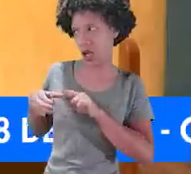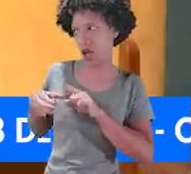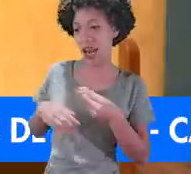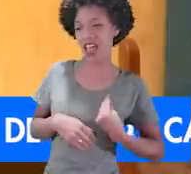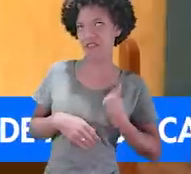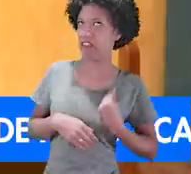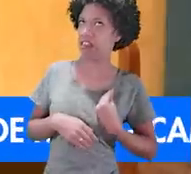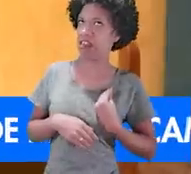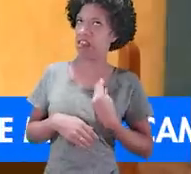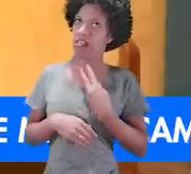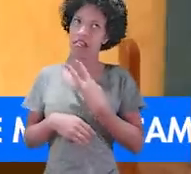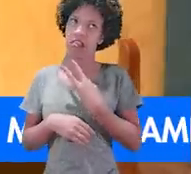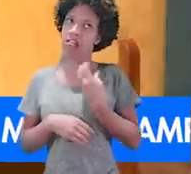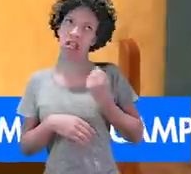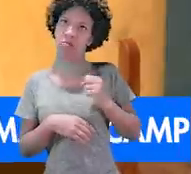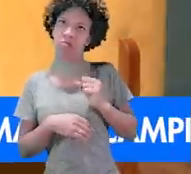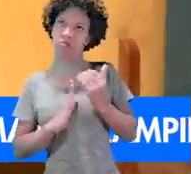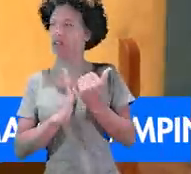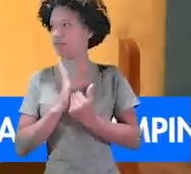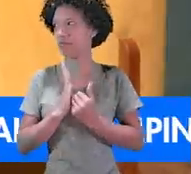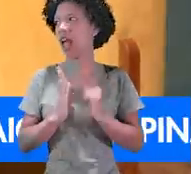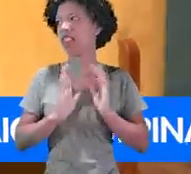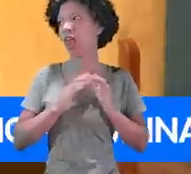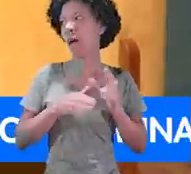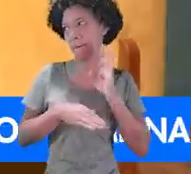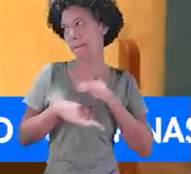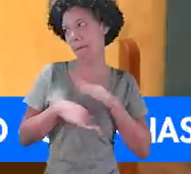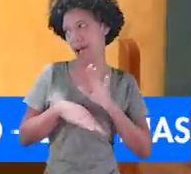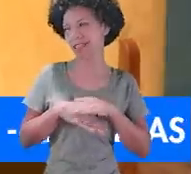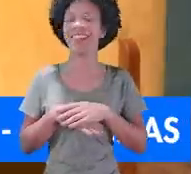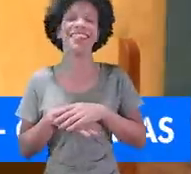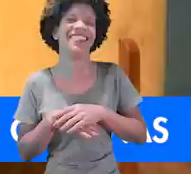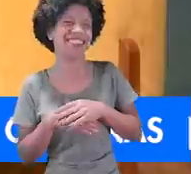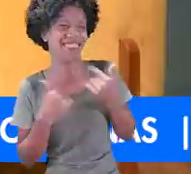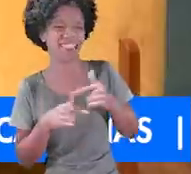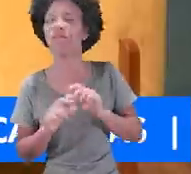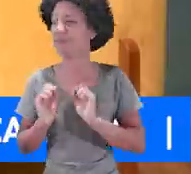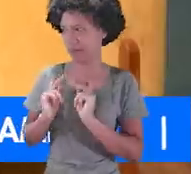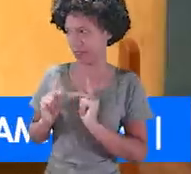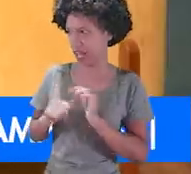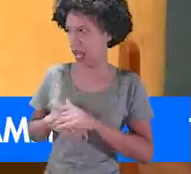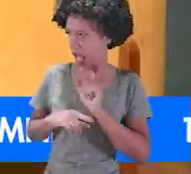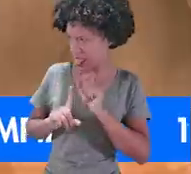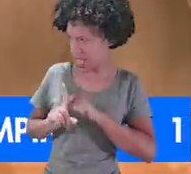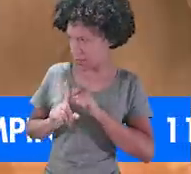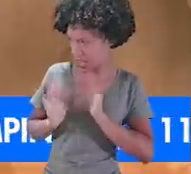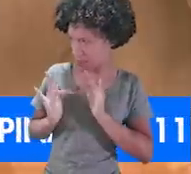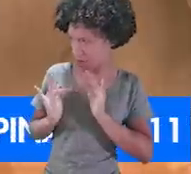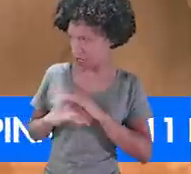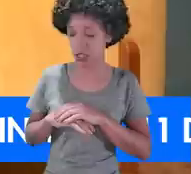em 38º, por aí. Não, tem uma galera mais legal, sério. Você tá junto com ela há 10 meses, você falou?